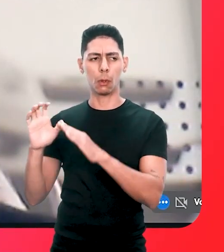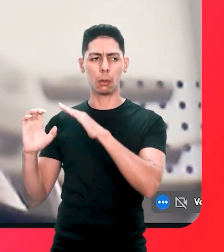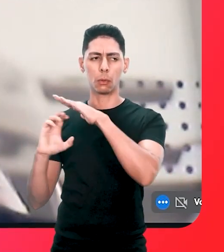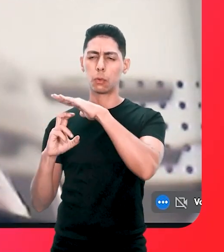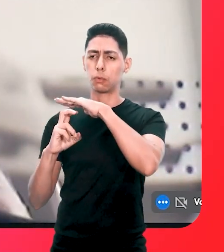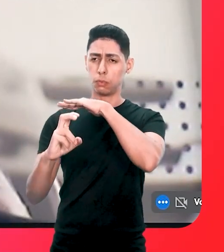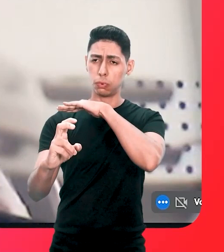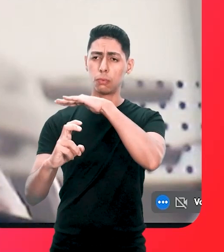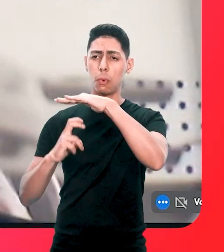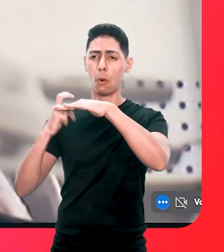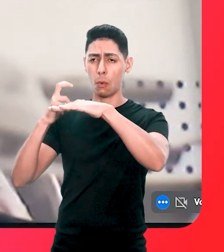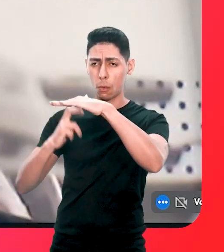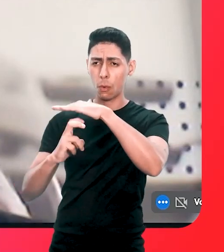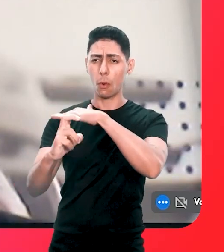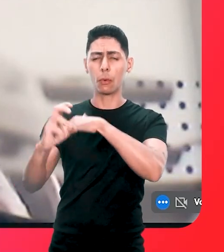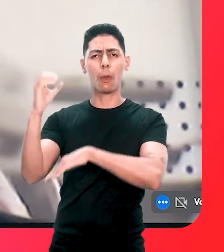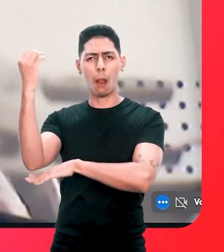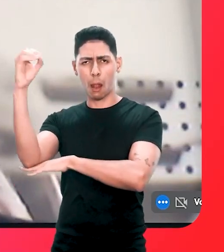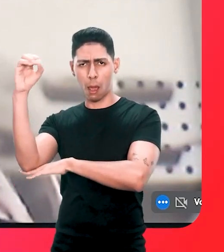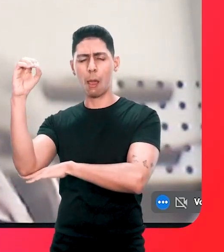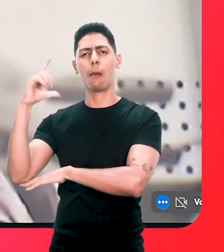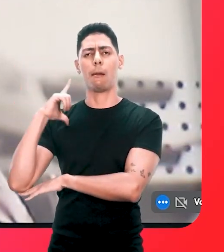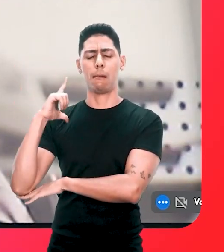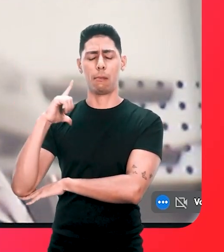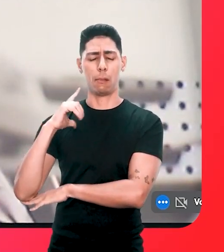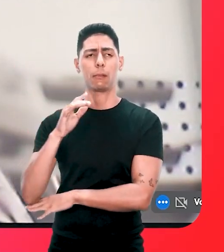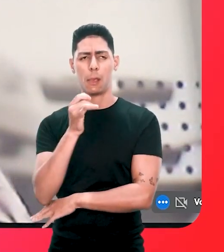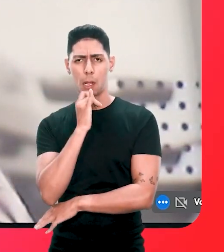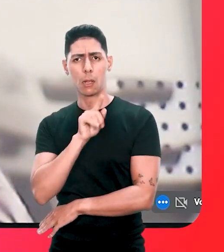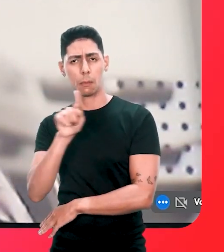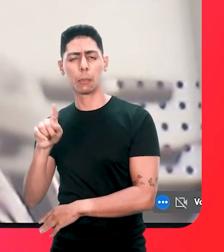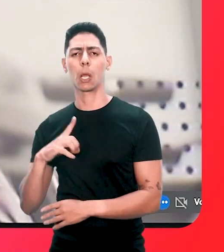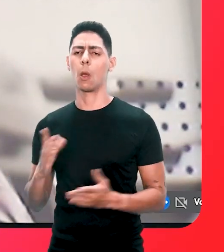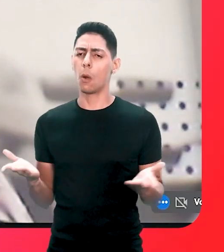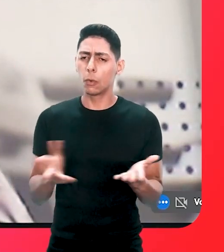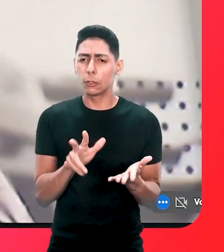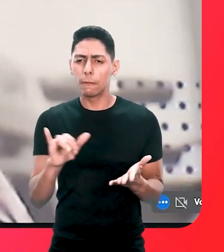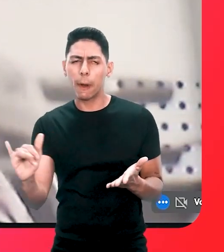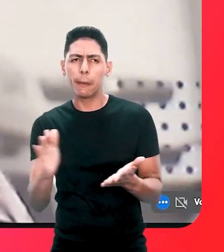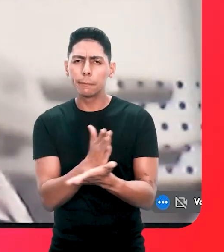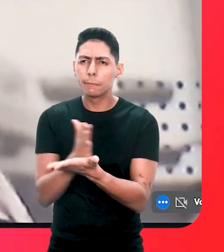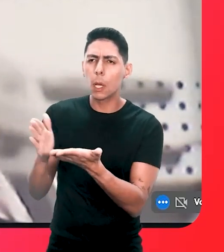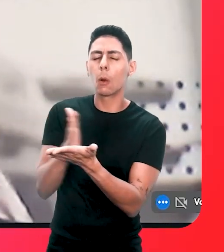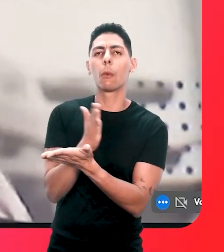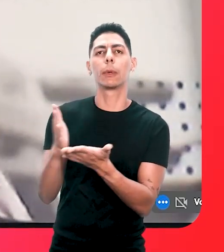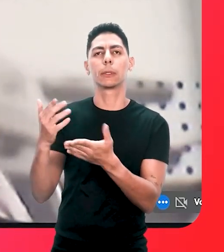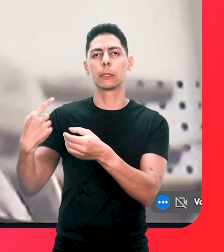andava de bonde, era uma coisa que... Hoje você vai em algumas cidades da Europa, você vê